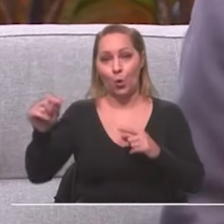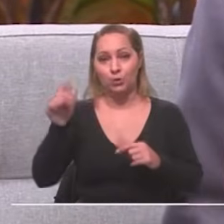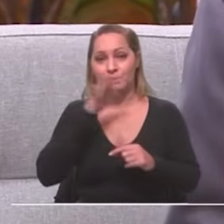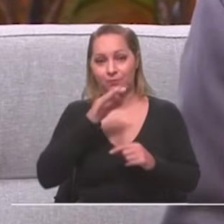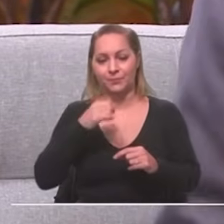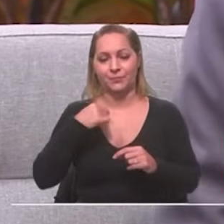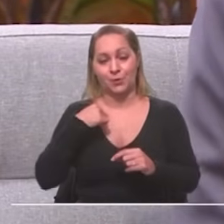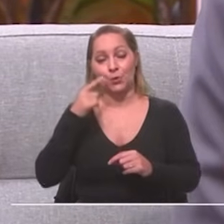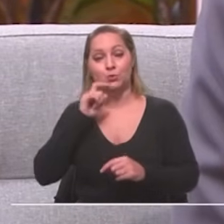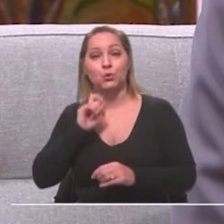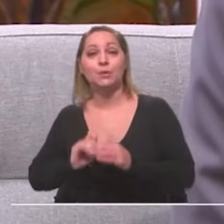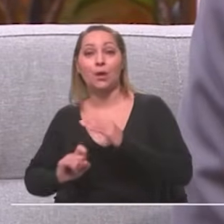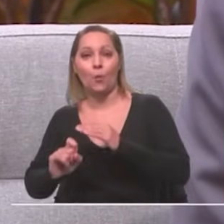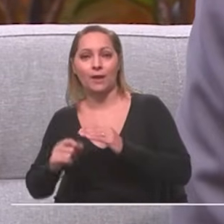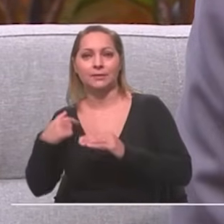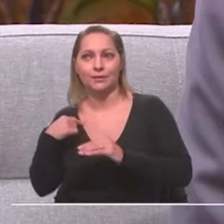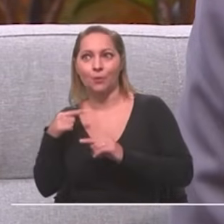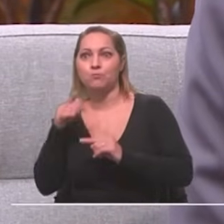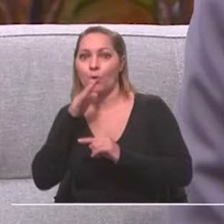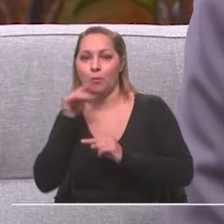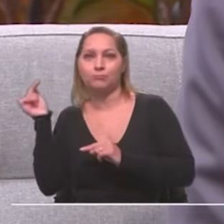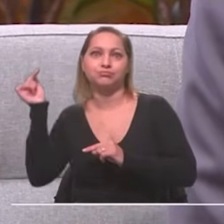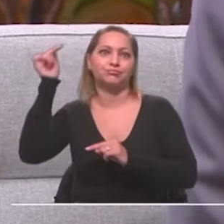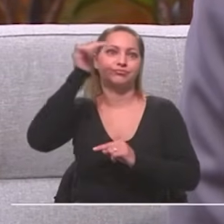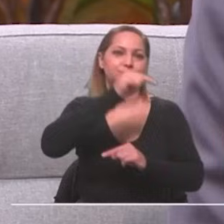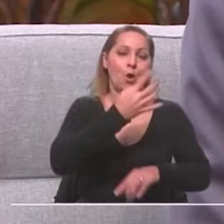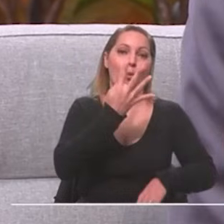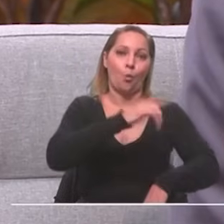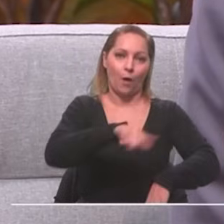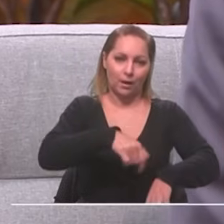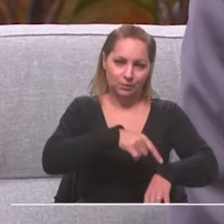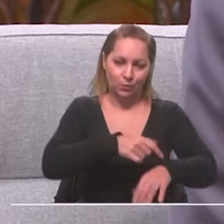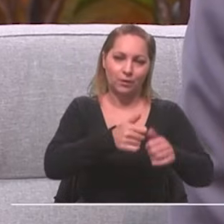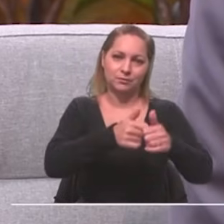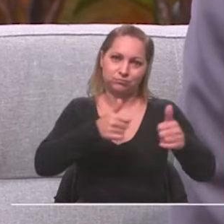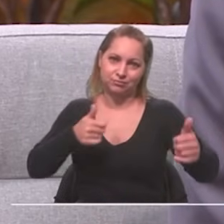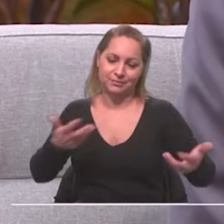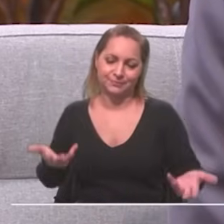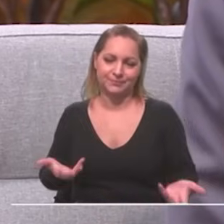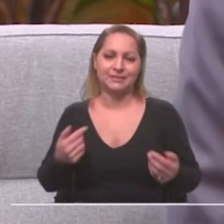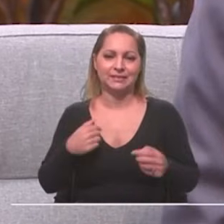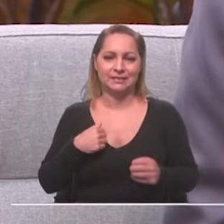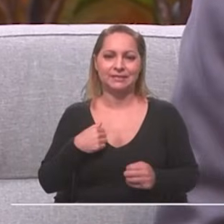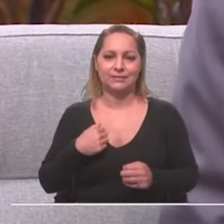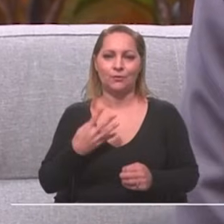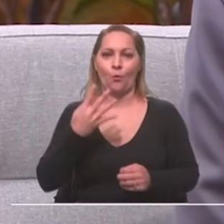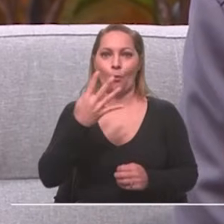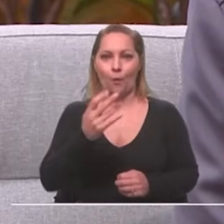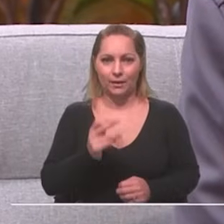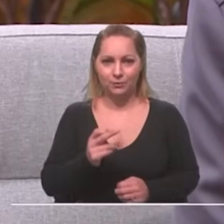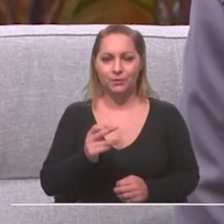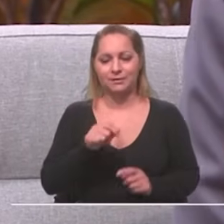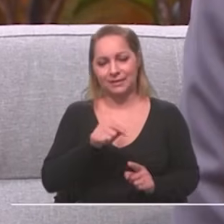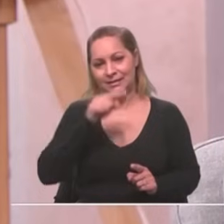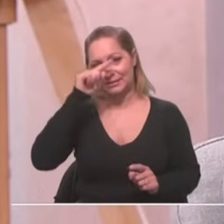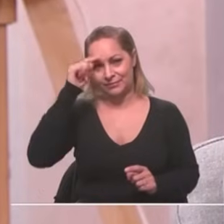sempre o comboio, ainda 4 horas de viagem. Os momentos aquela da distância, despedida eram, sim, os sim, sim. Foram 4 anos com algumas